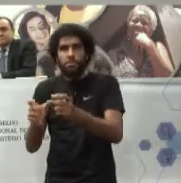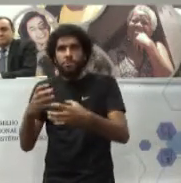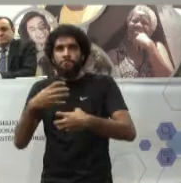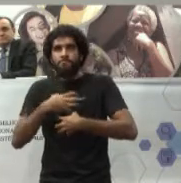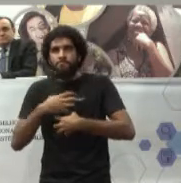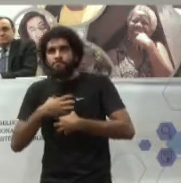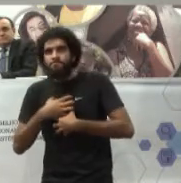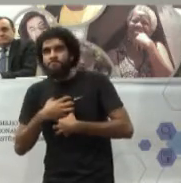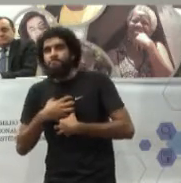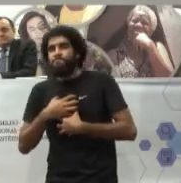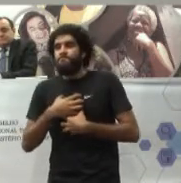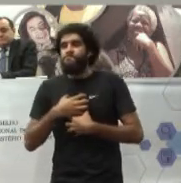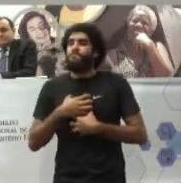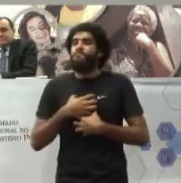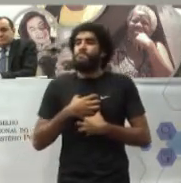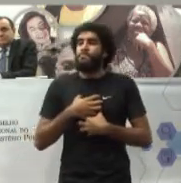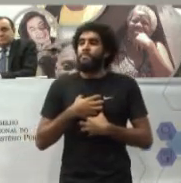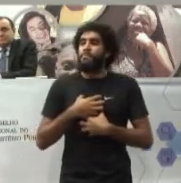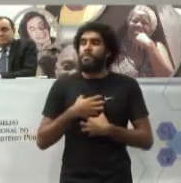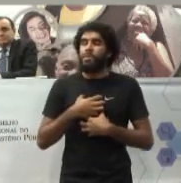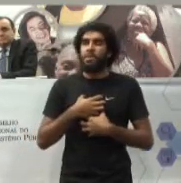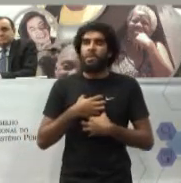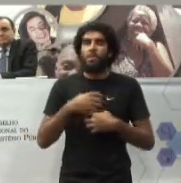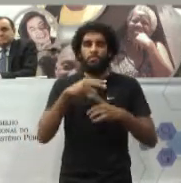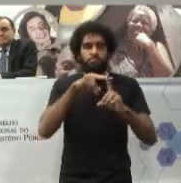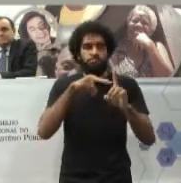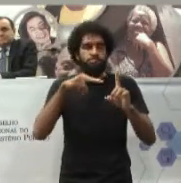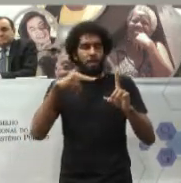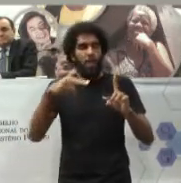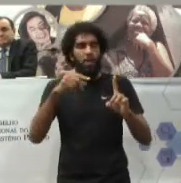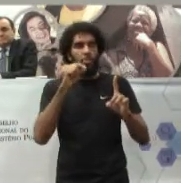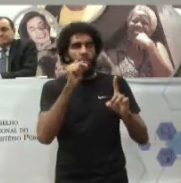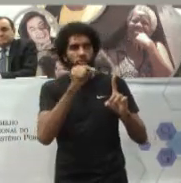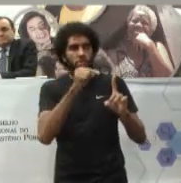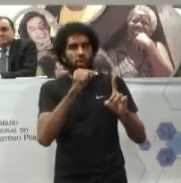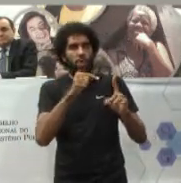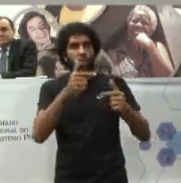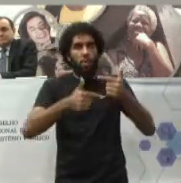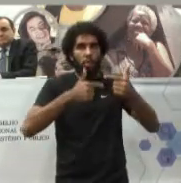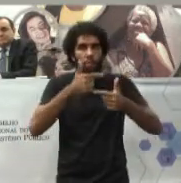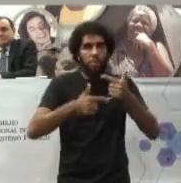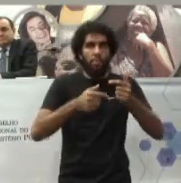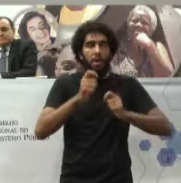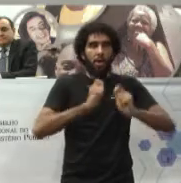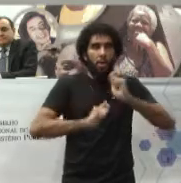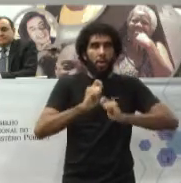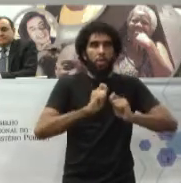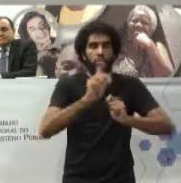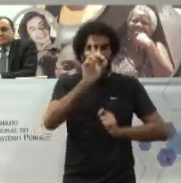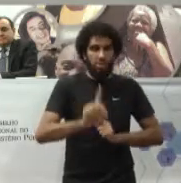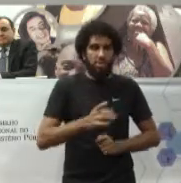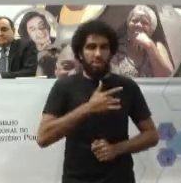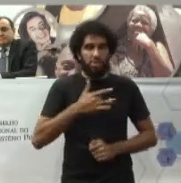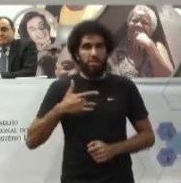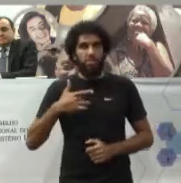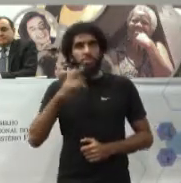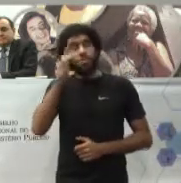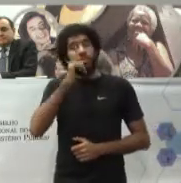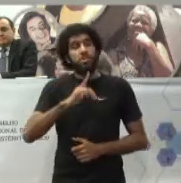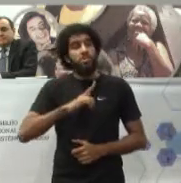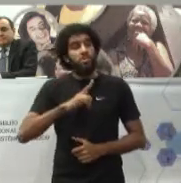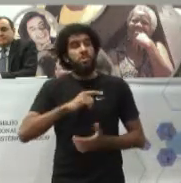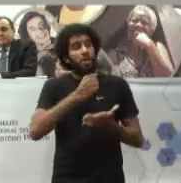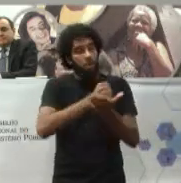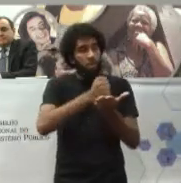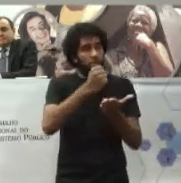em buggy zhou se em torno da atividade econômica saúde do direito à saúde conseguiu produzir esse contrato